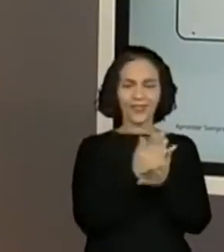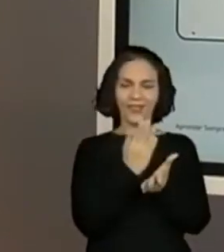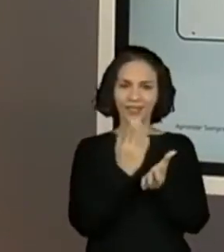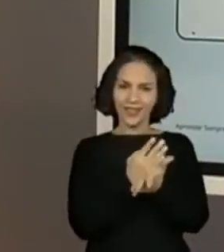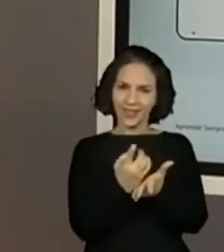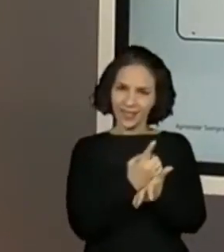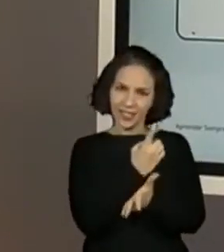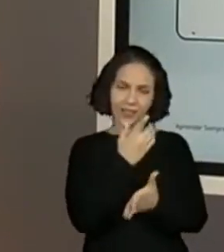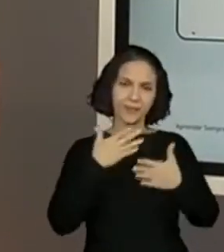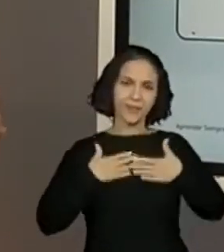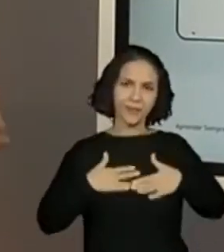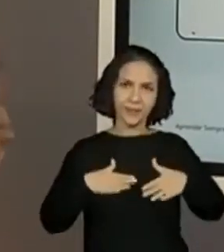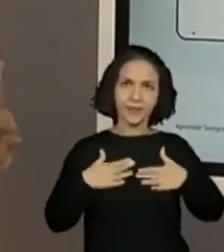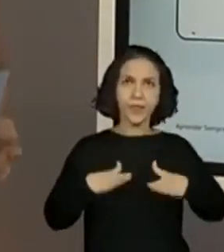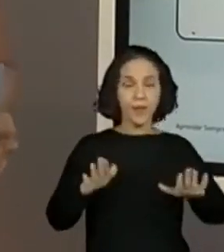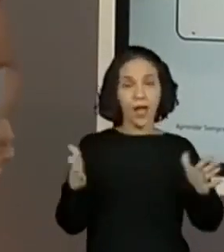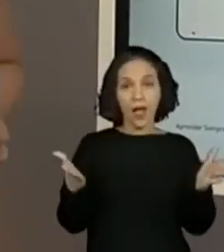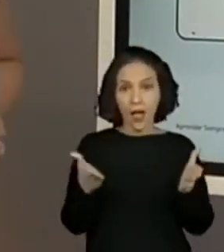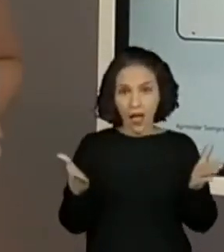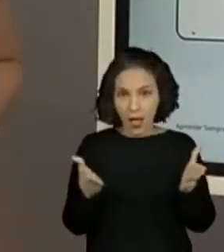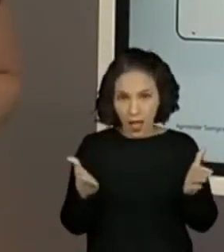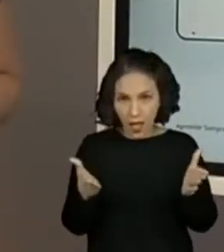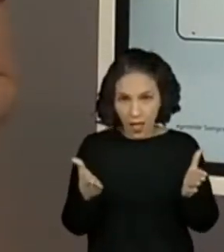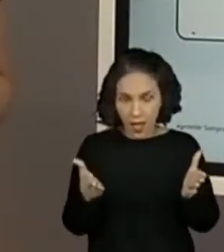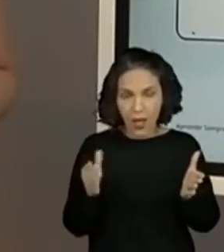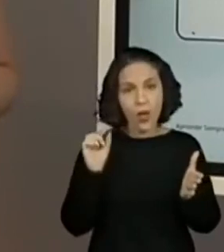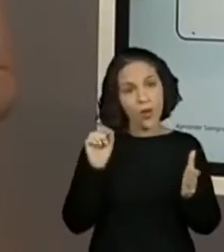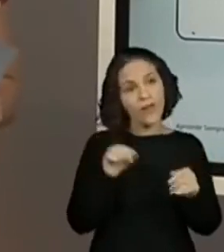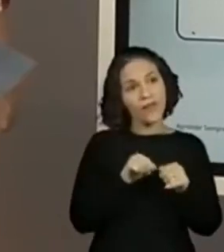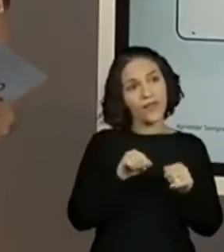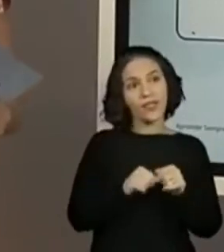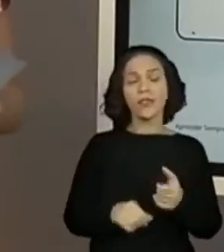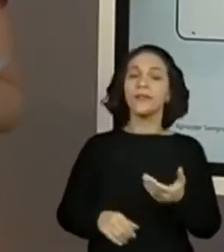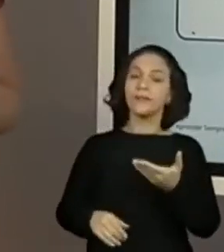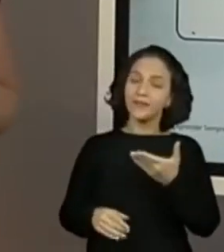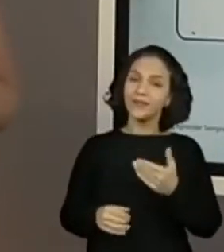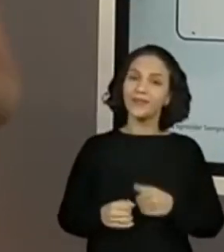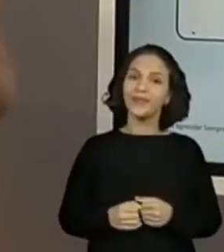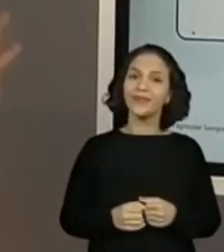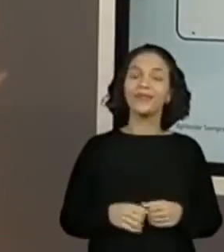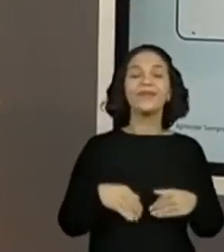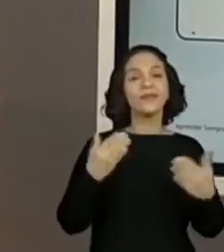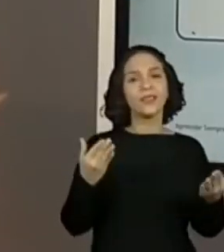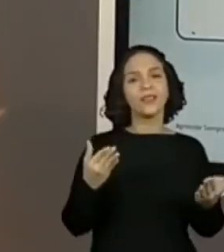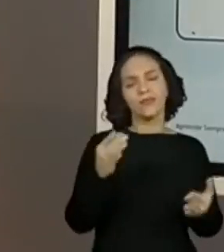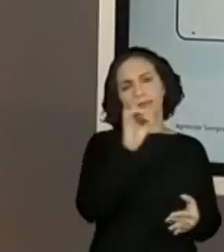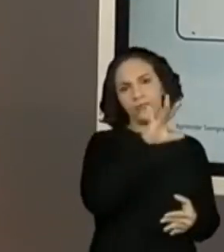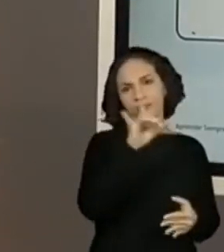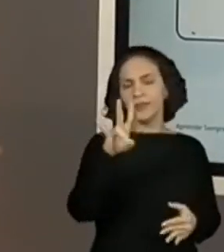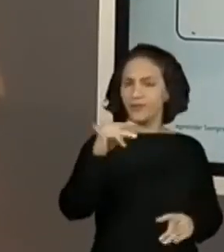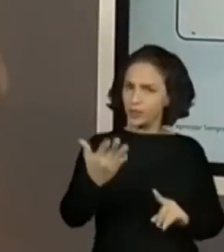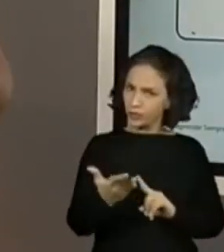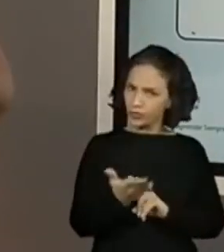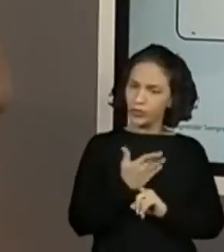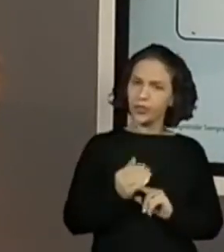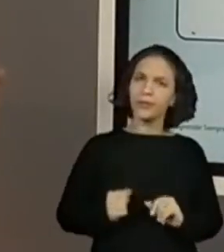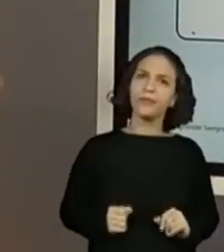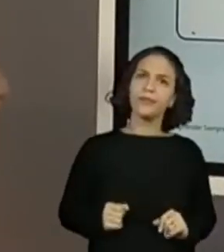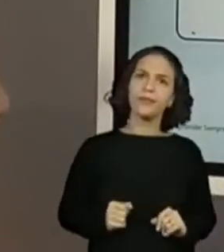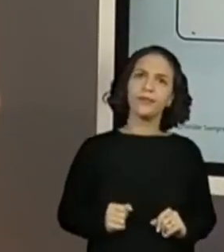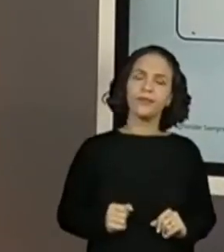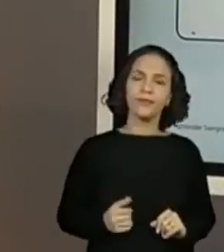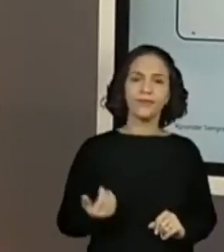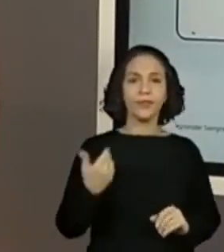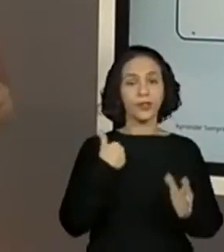caderno tranquilamente. Mas agora nós vamos realizar aqui. E para isso eu vou precisar da ajuda de todos vocês aí. Antes da